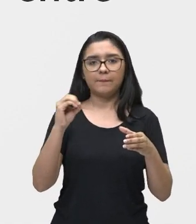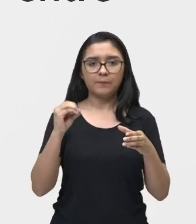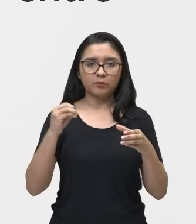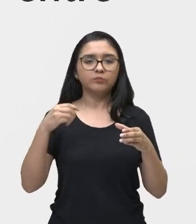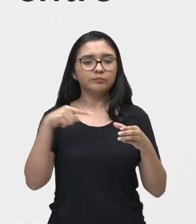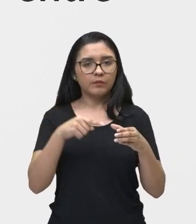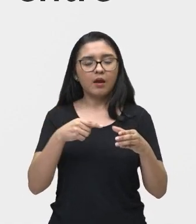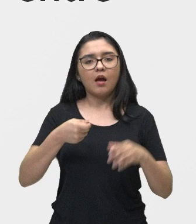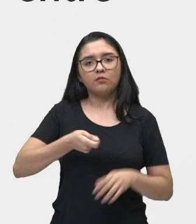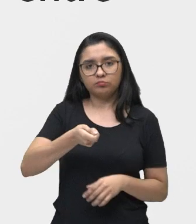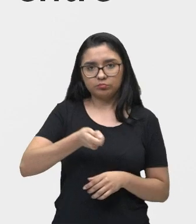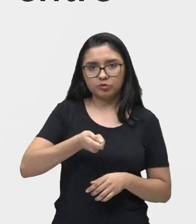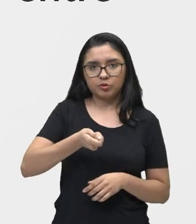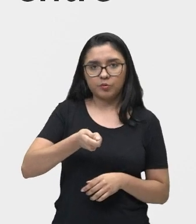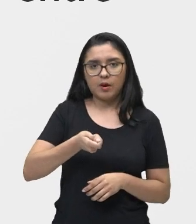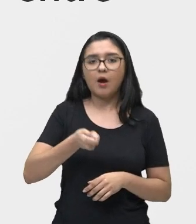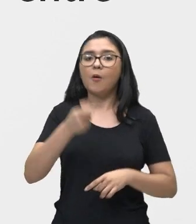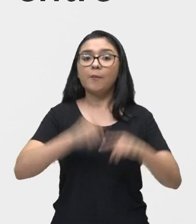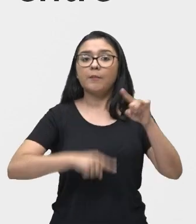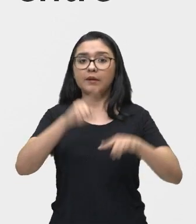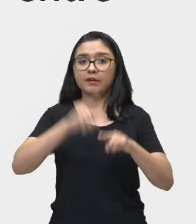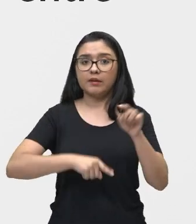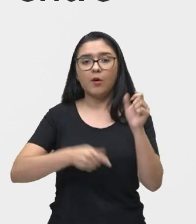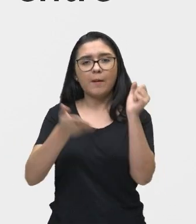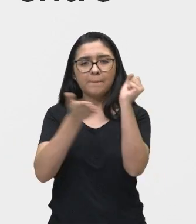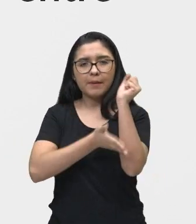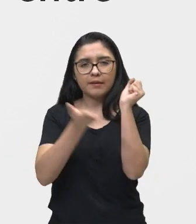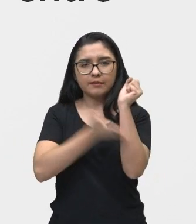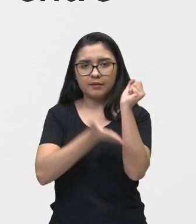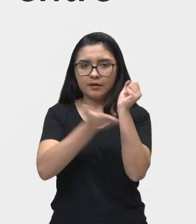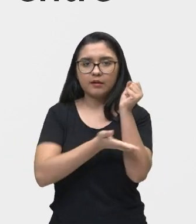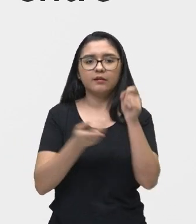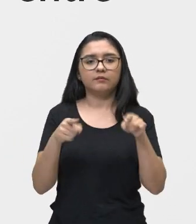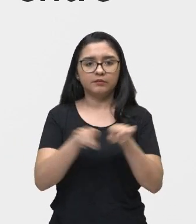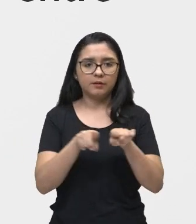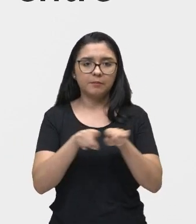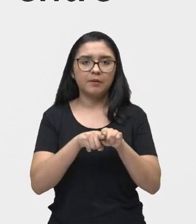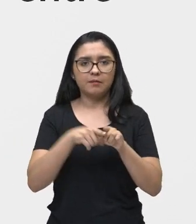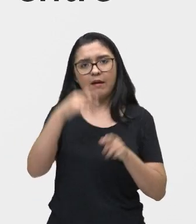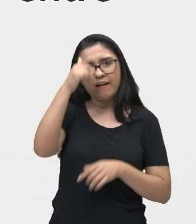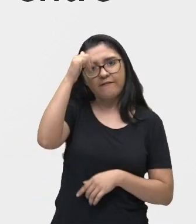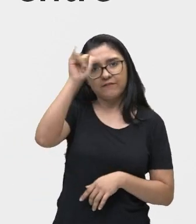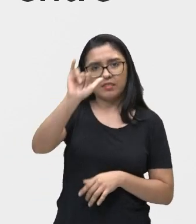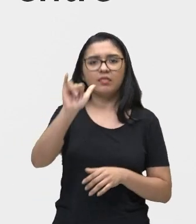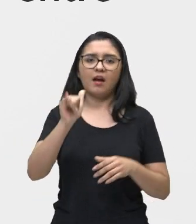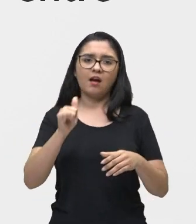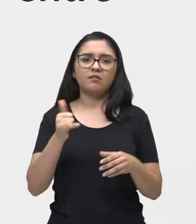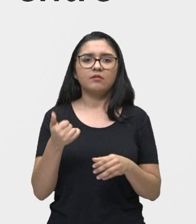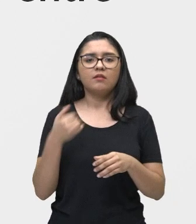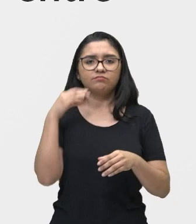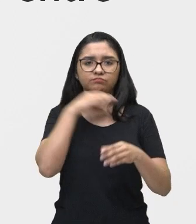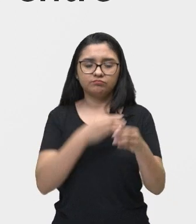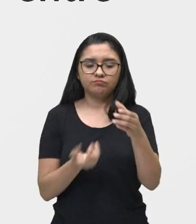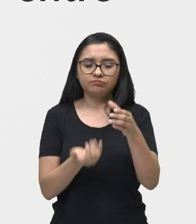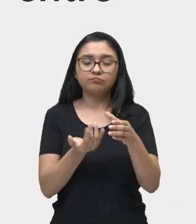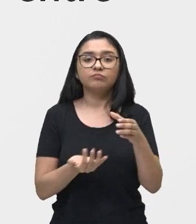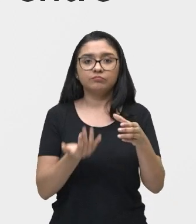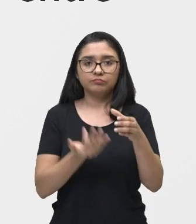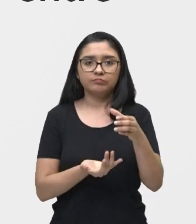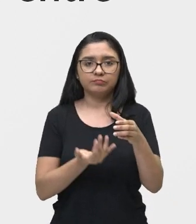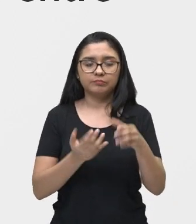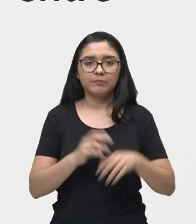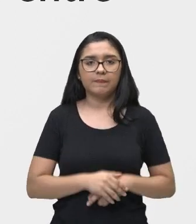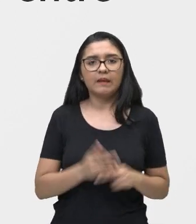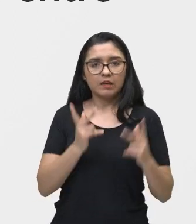panela é feito de madeira, que é um bom isolante térmico. e não se aquece da mesma forma que a